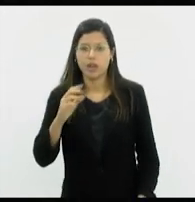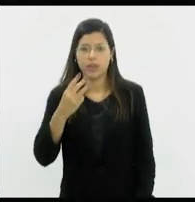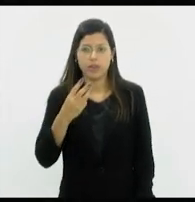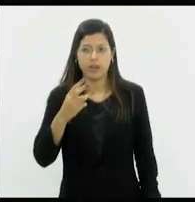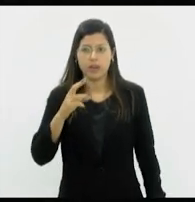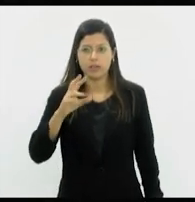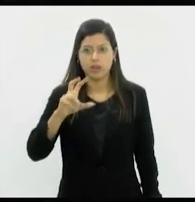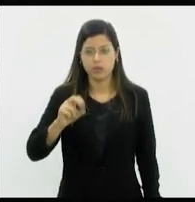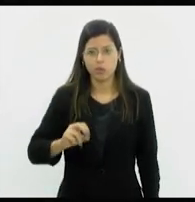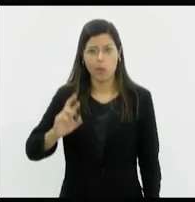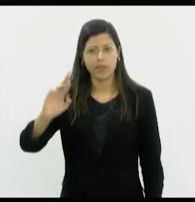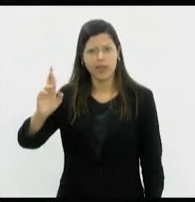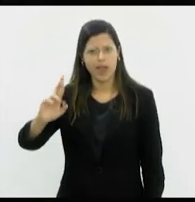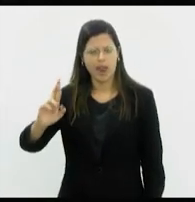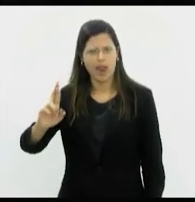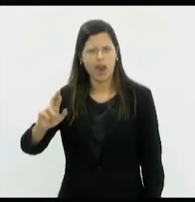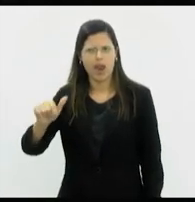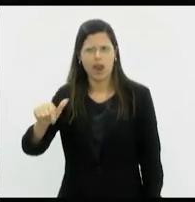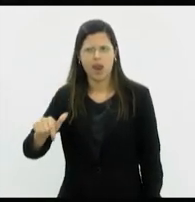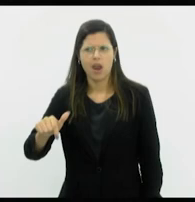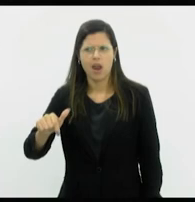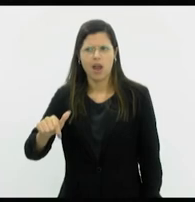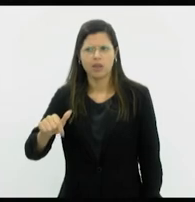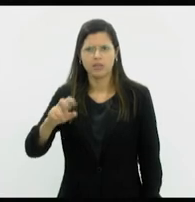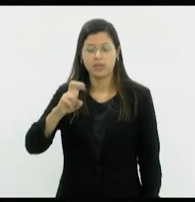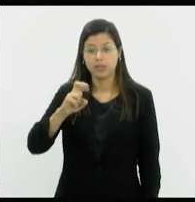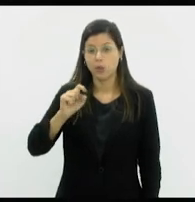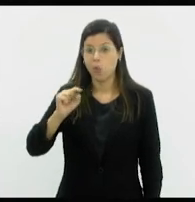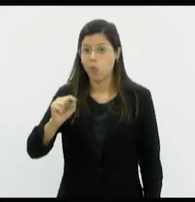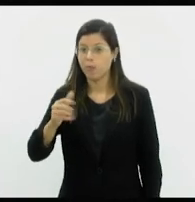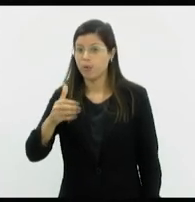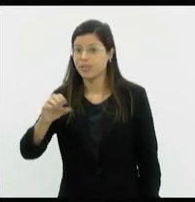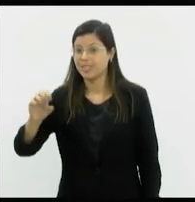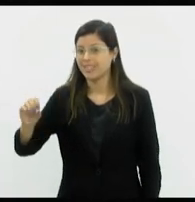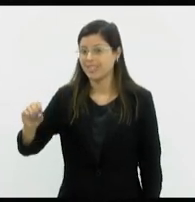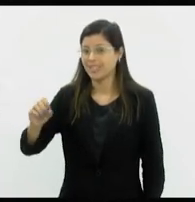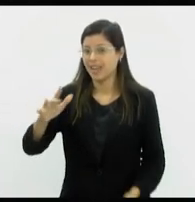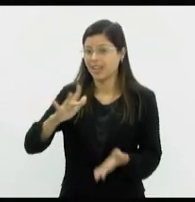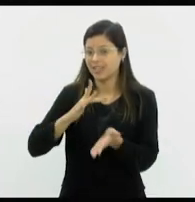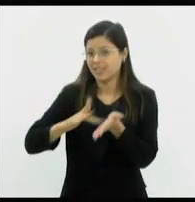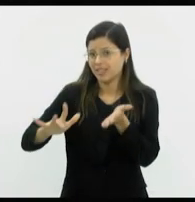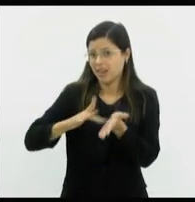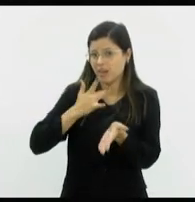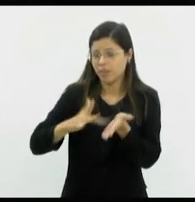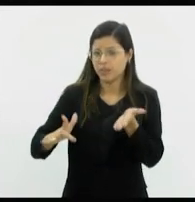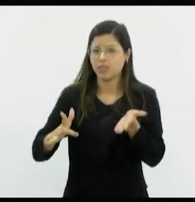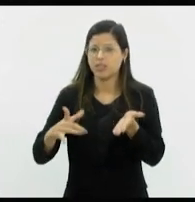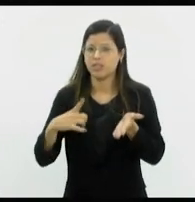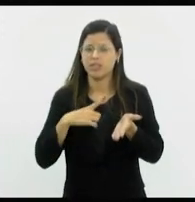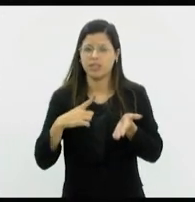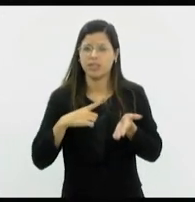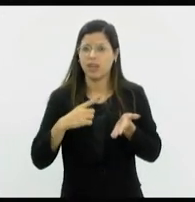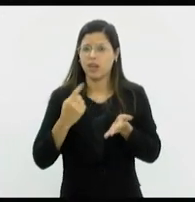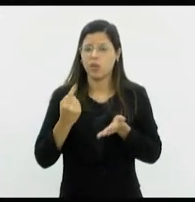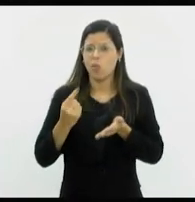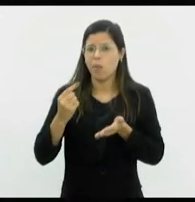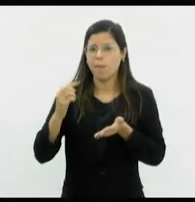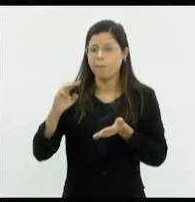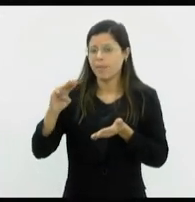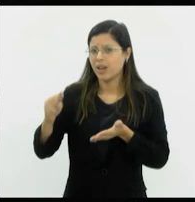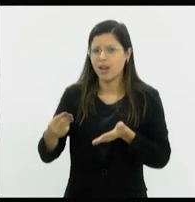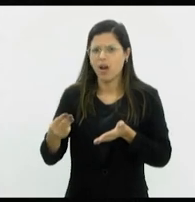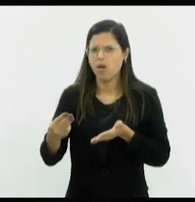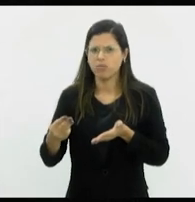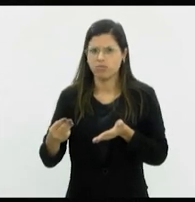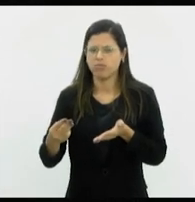R$ 350 num universo de 5.100 tablets. A gente tem aí em torno de R$ 1.800, que eu não sei por